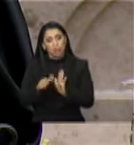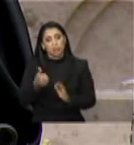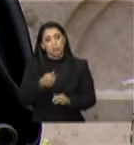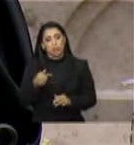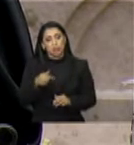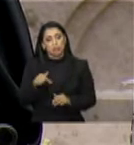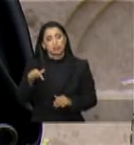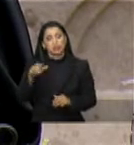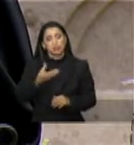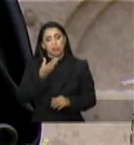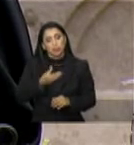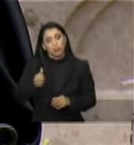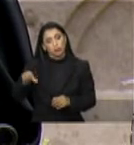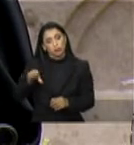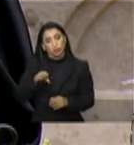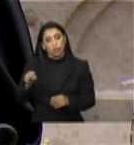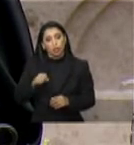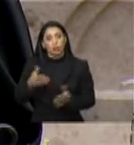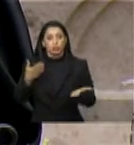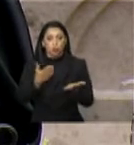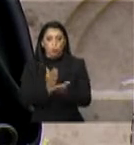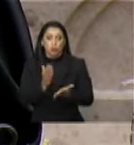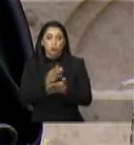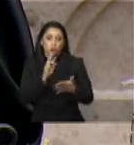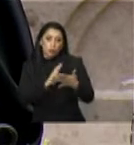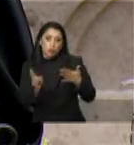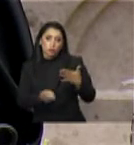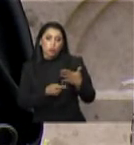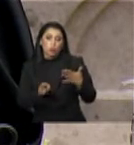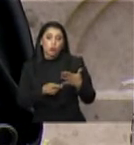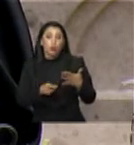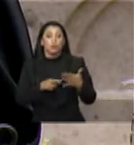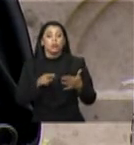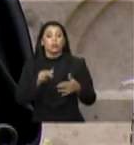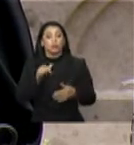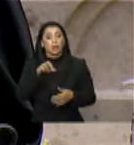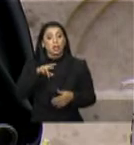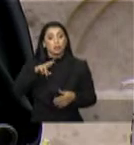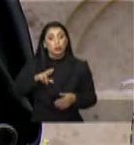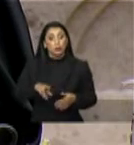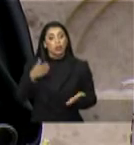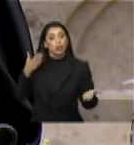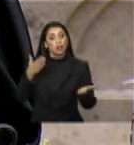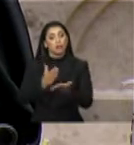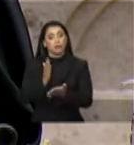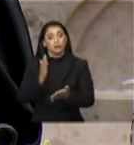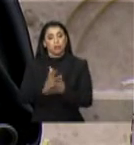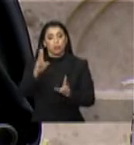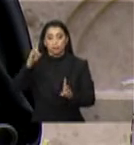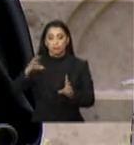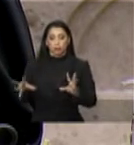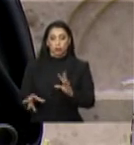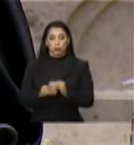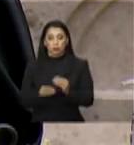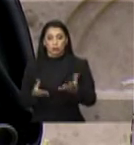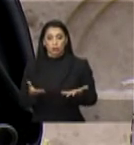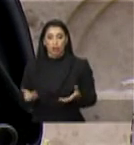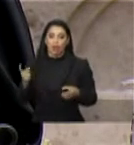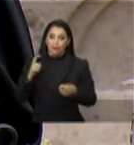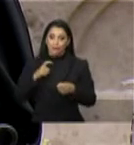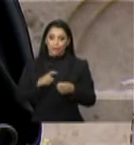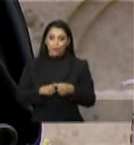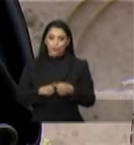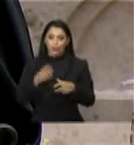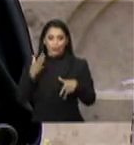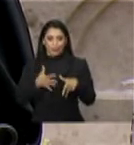1798 conheço não é curso de provimento para reformando o aresta deferir o Oriente fecha aspas retoma